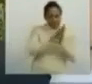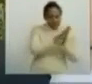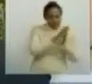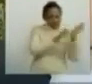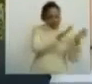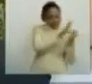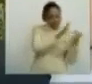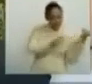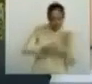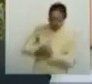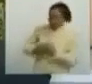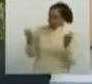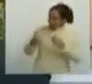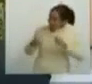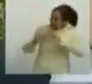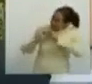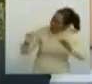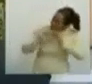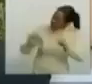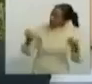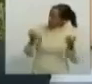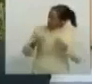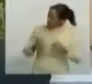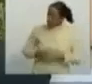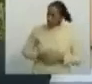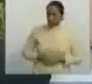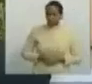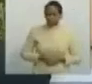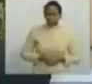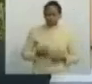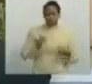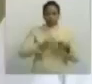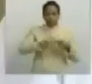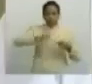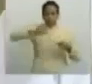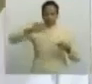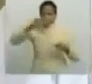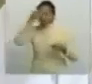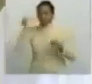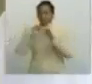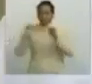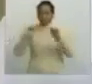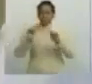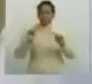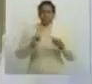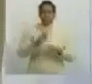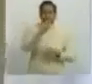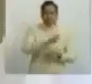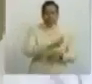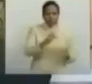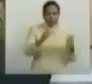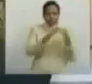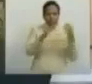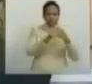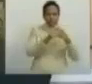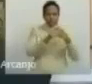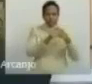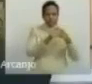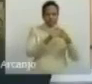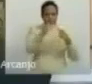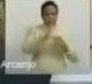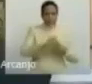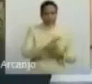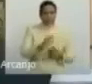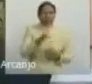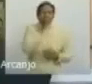os outros estão falando, não é possível que os padres da Igreja Católica fiquem calados. A gente fala tanto dos evangélicos, diz isso